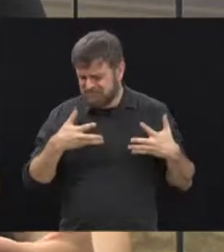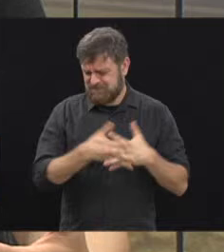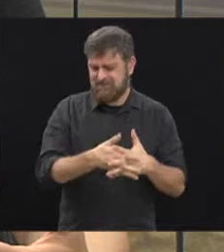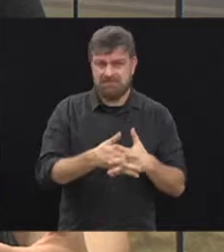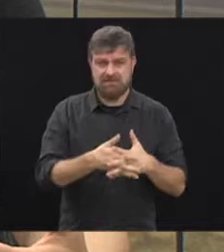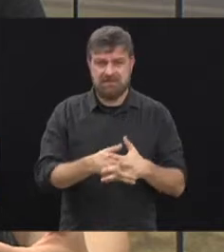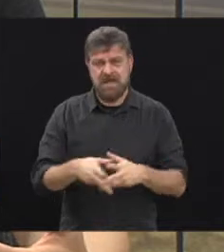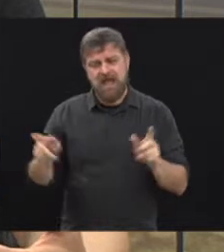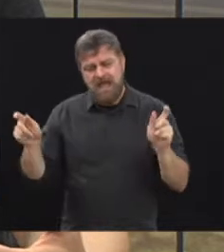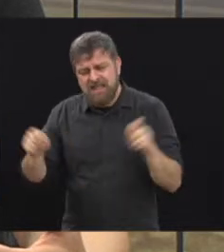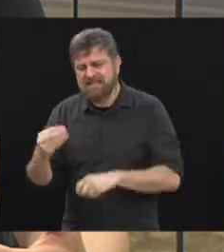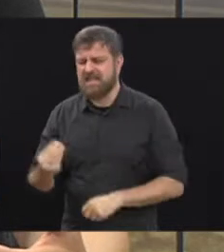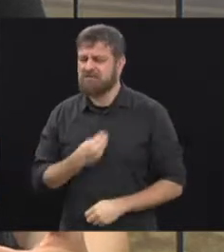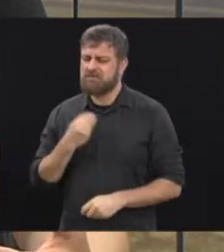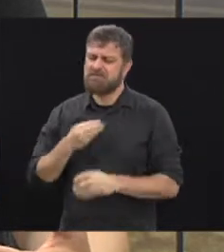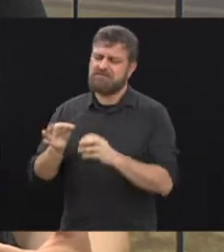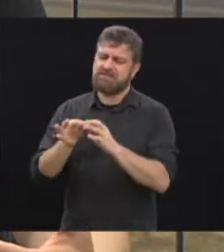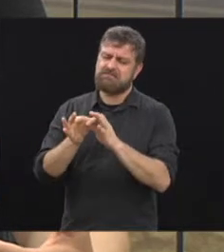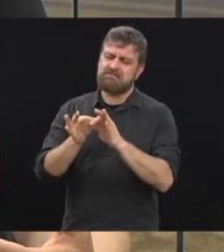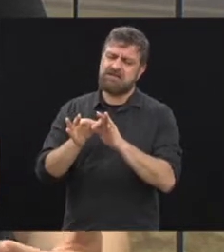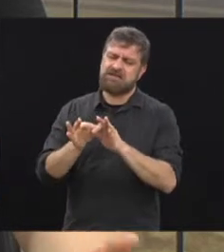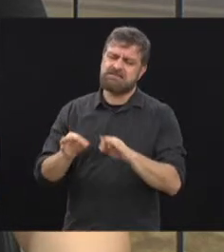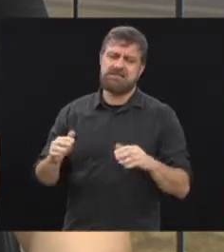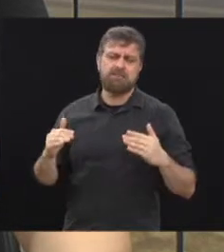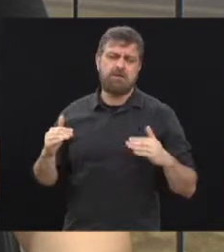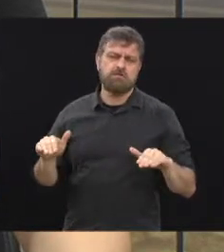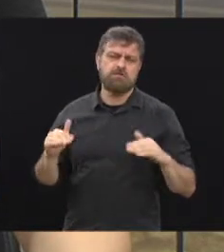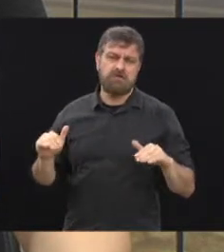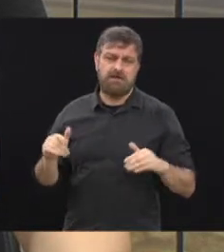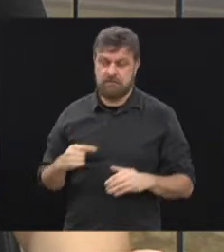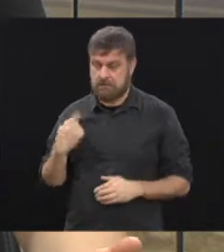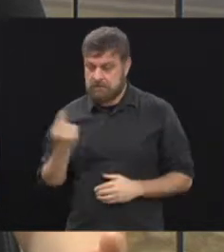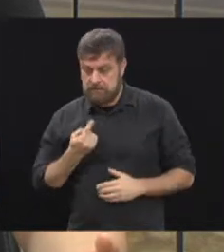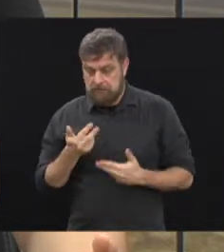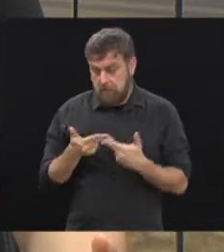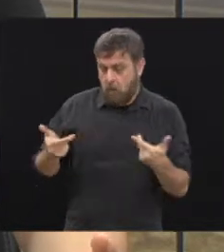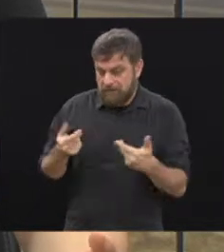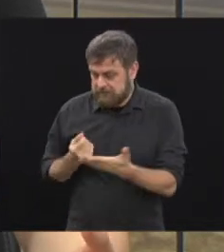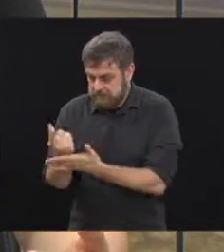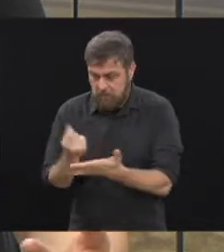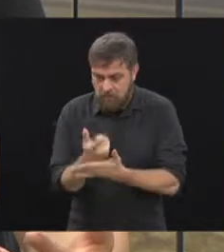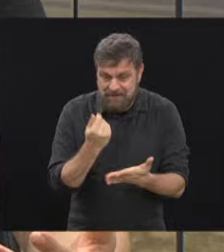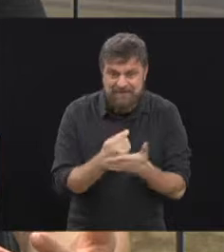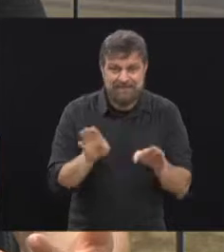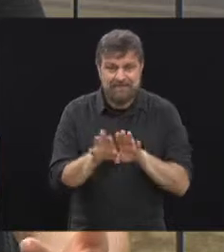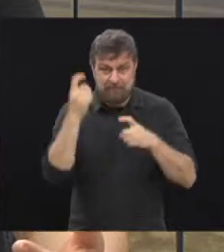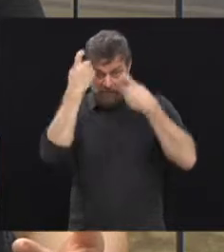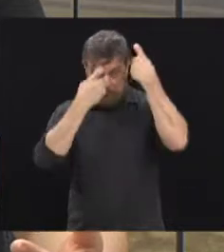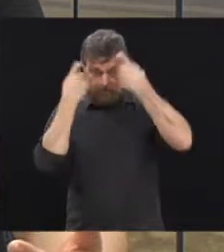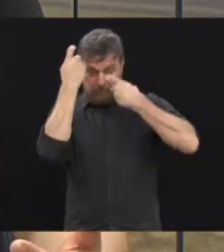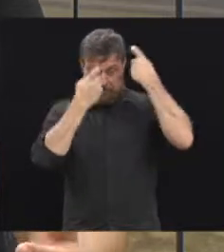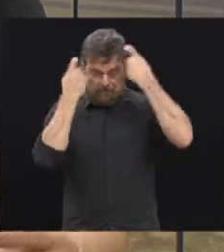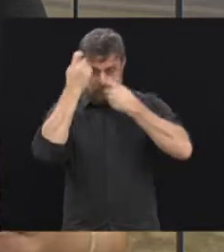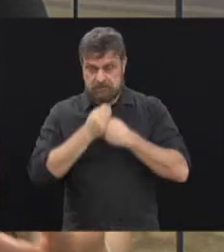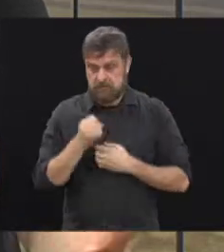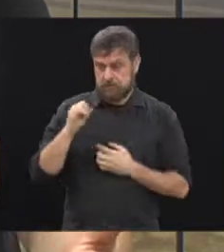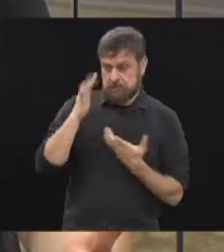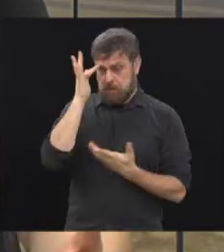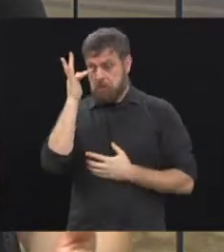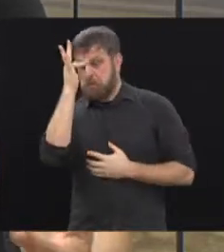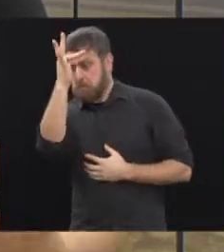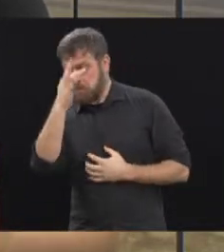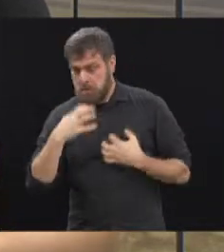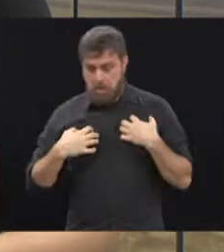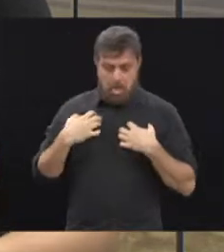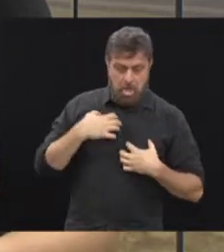onde na verdade pode ser simples. E não só de coisas, né, mas de preocupações, e de e se, e o futuro